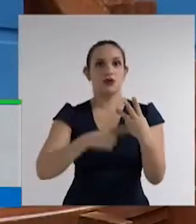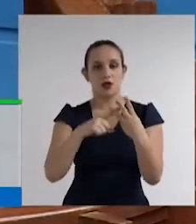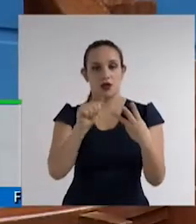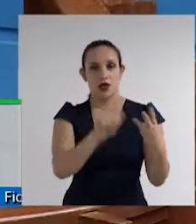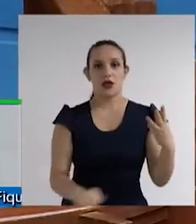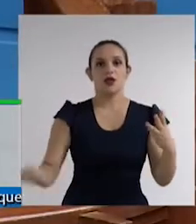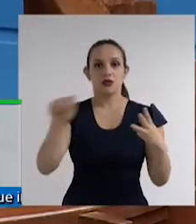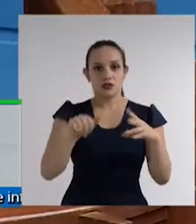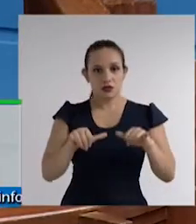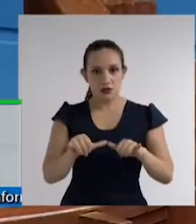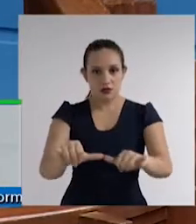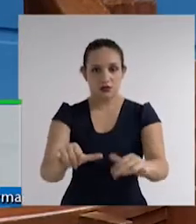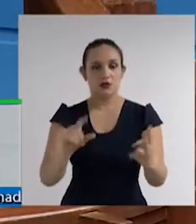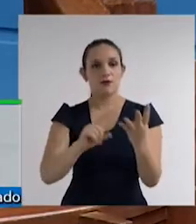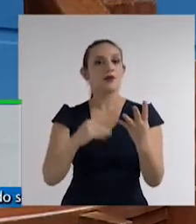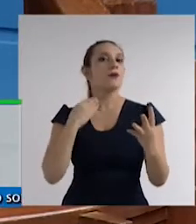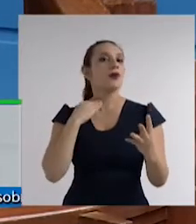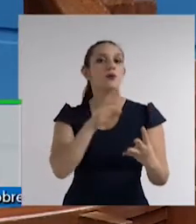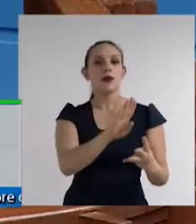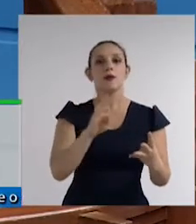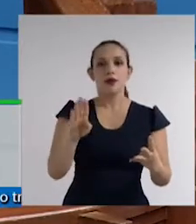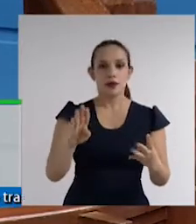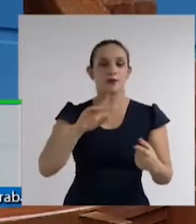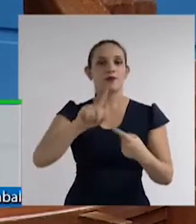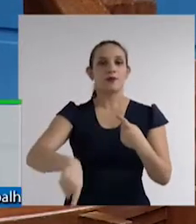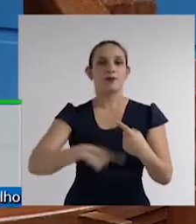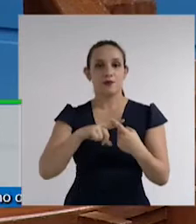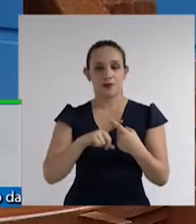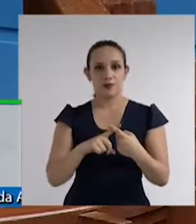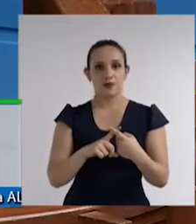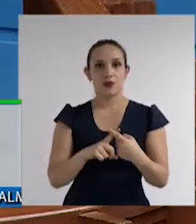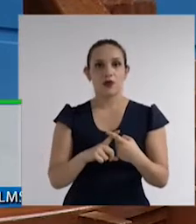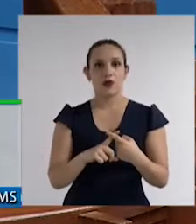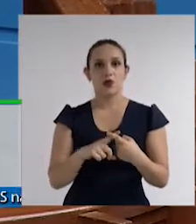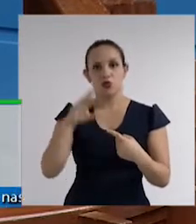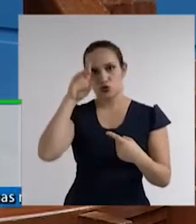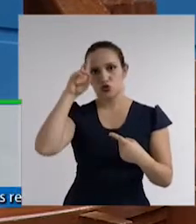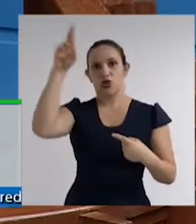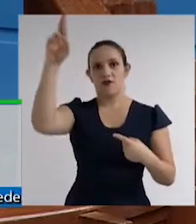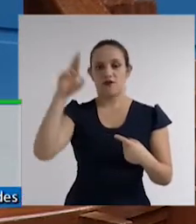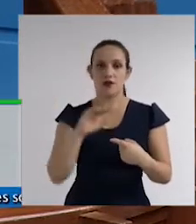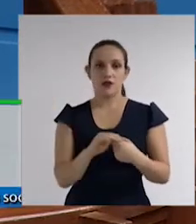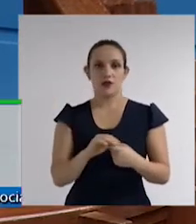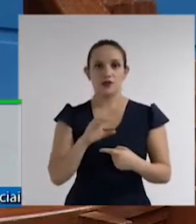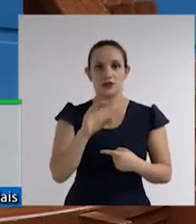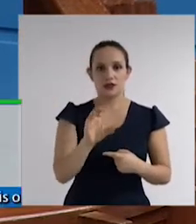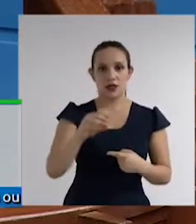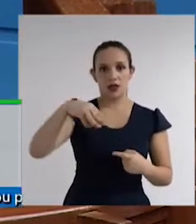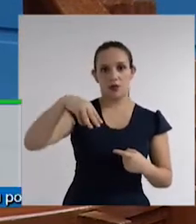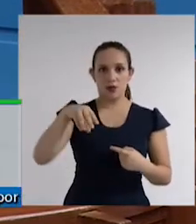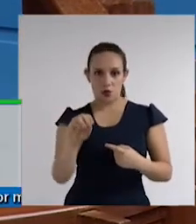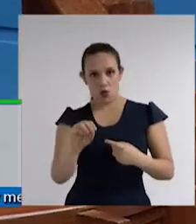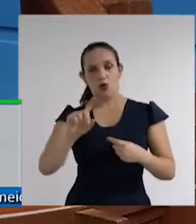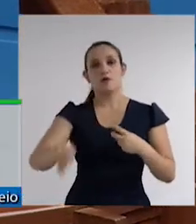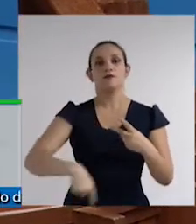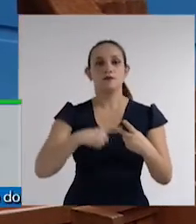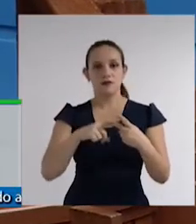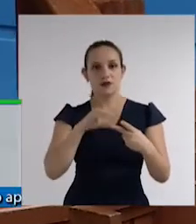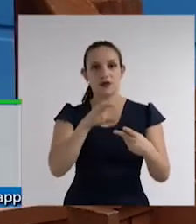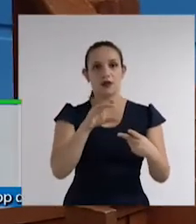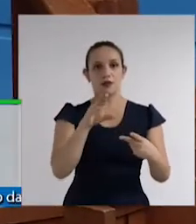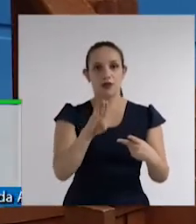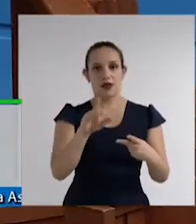Associação de Supermercados, o Banco do Brasil, o comandante do CMO, CDL